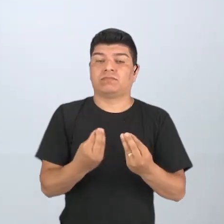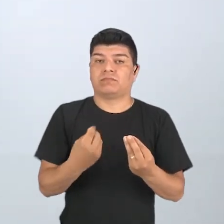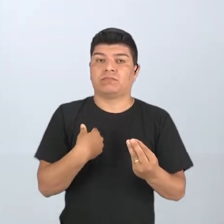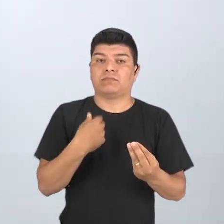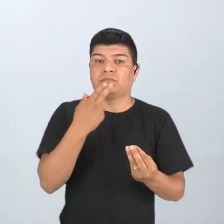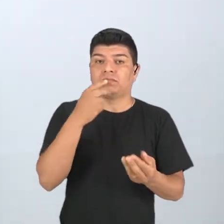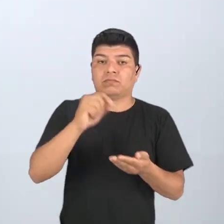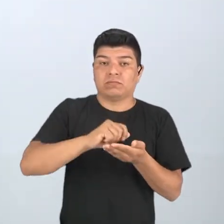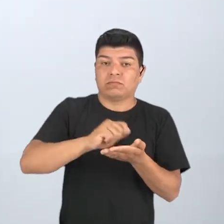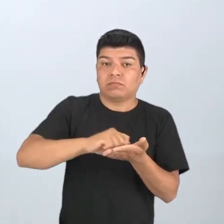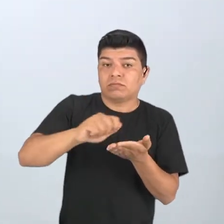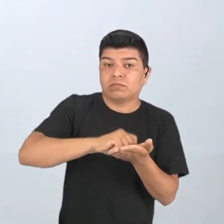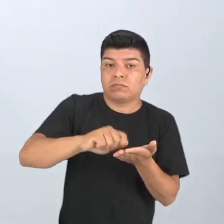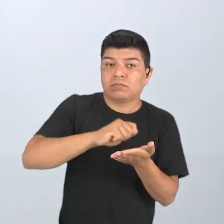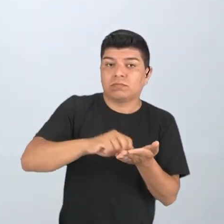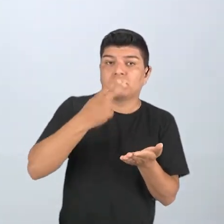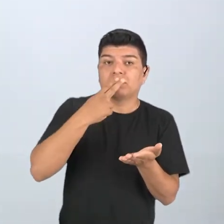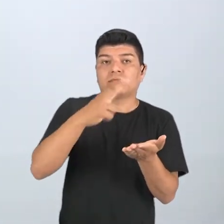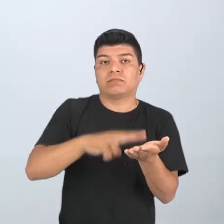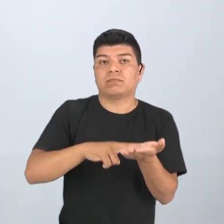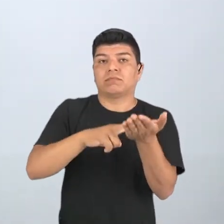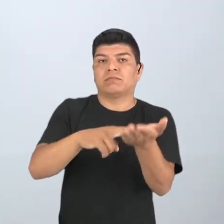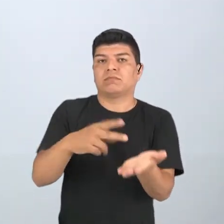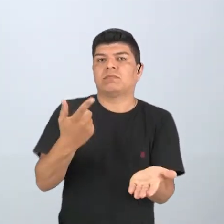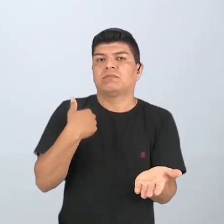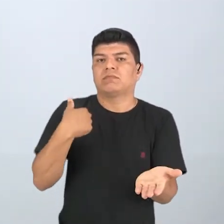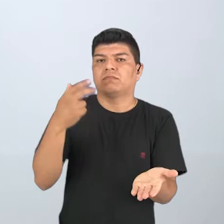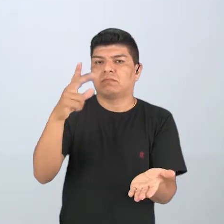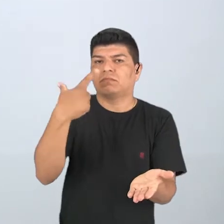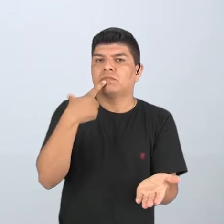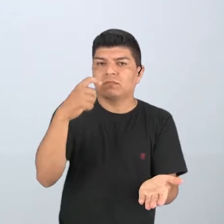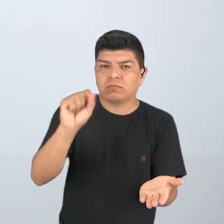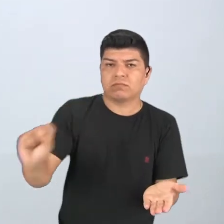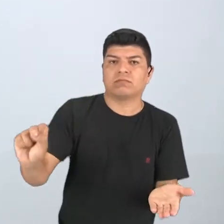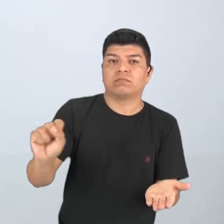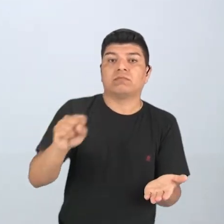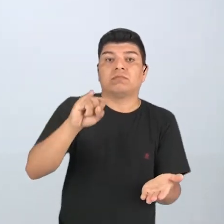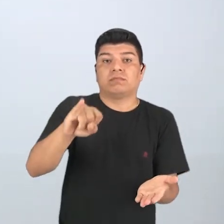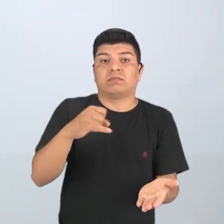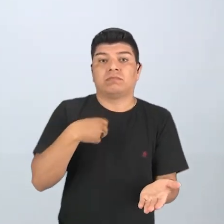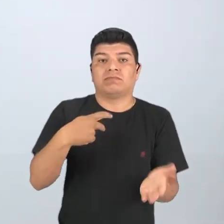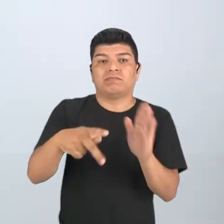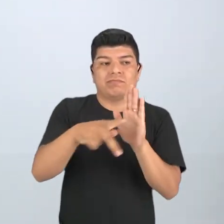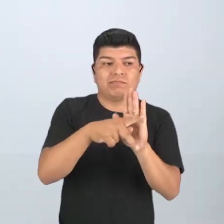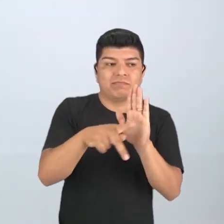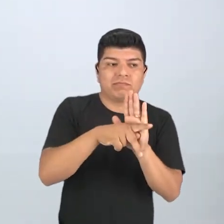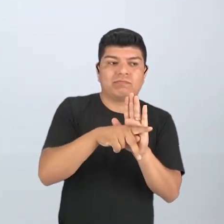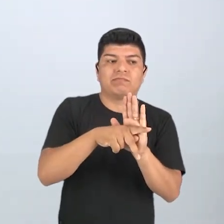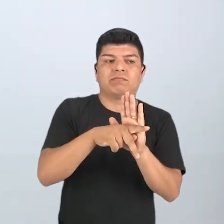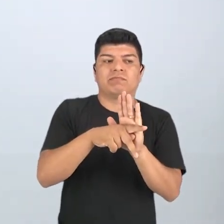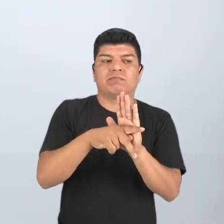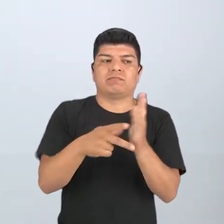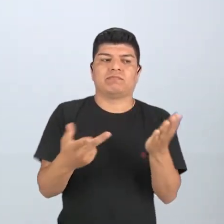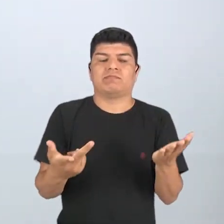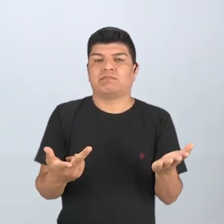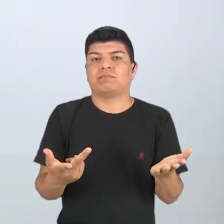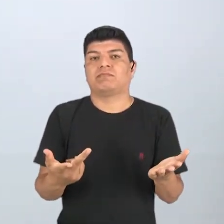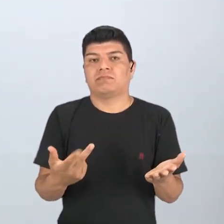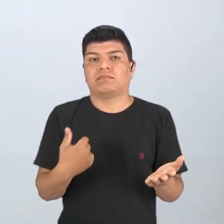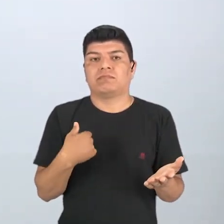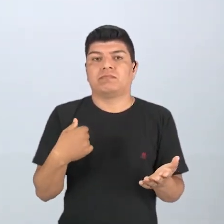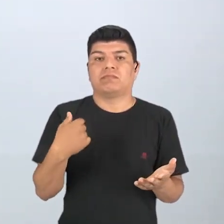uma carta usando linguagem Vossa Excelência, Excelentíssimo, se é uma coisa pessoal? Quando eu falo a